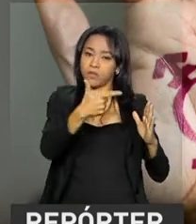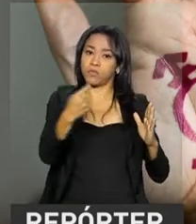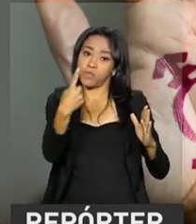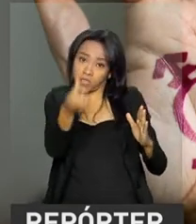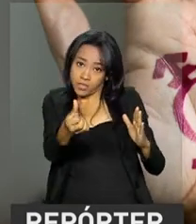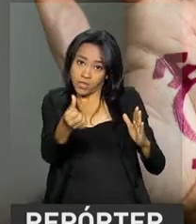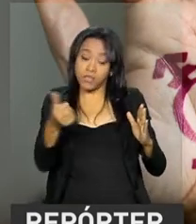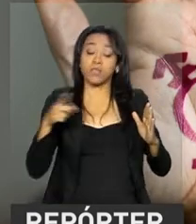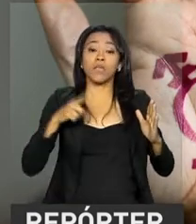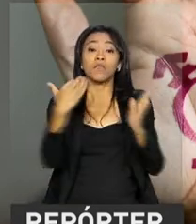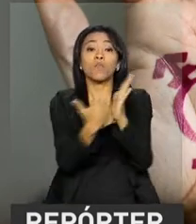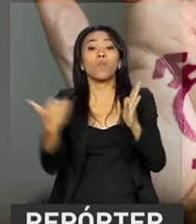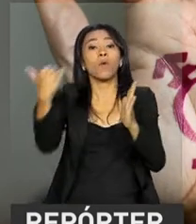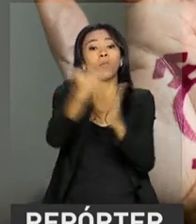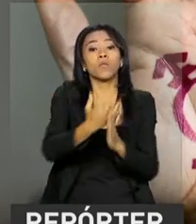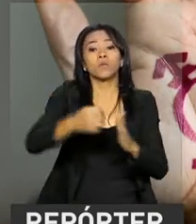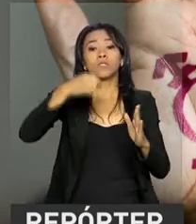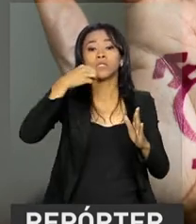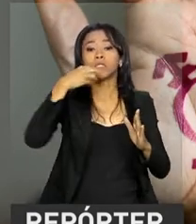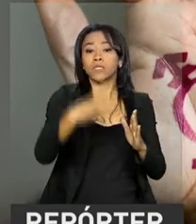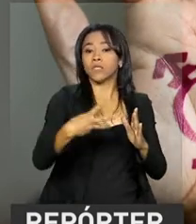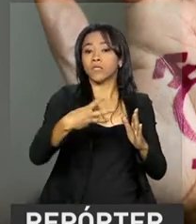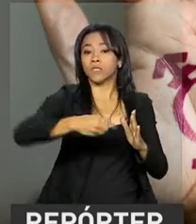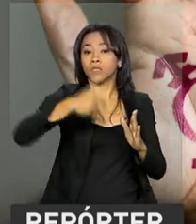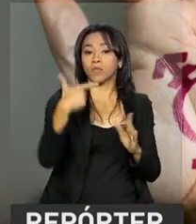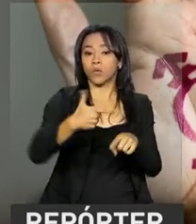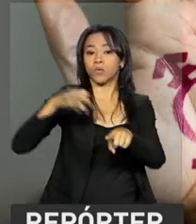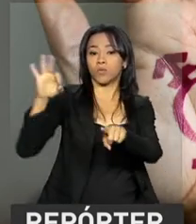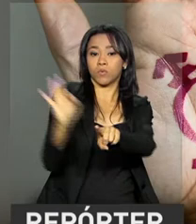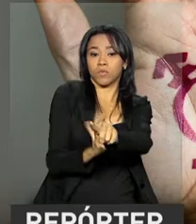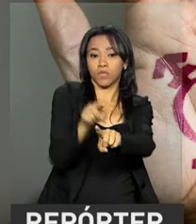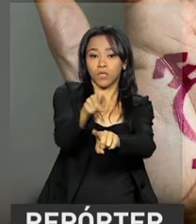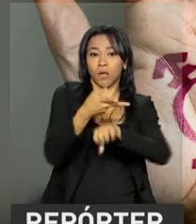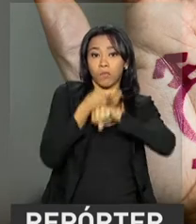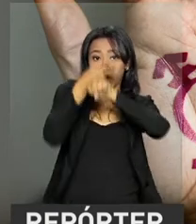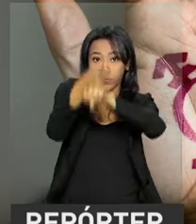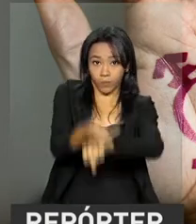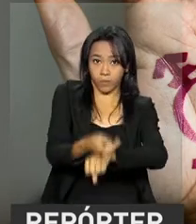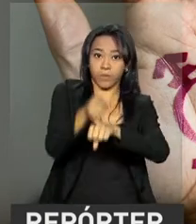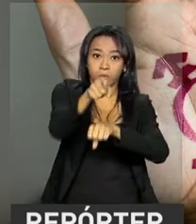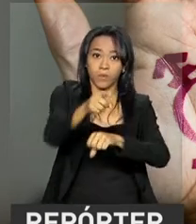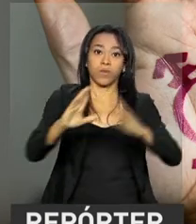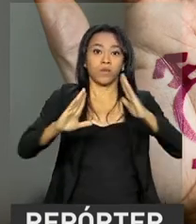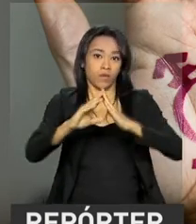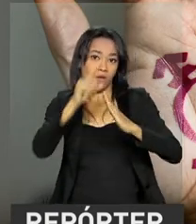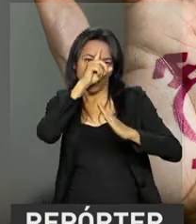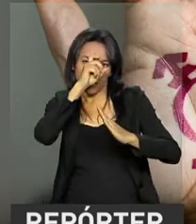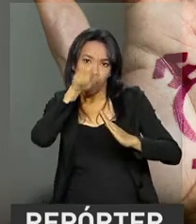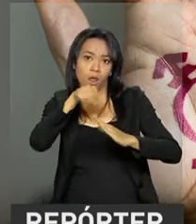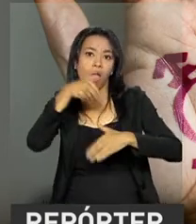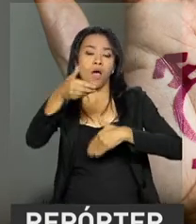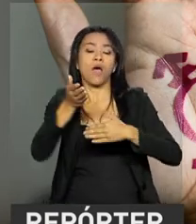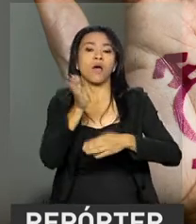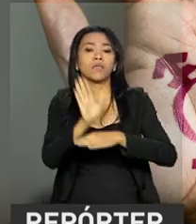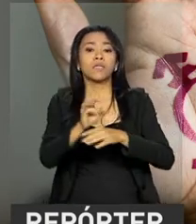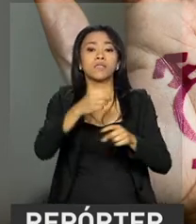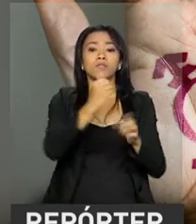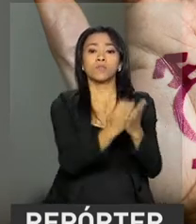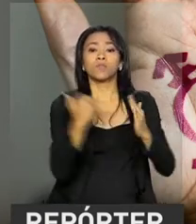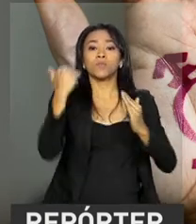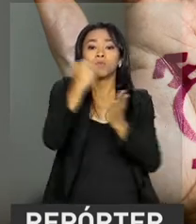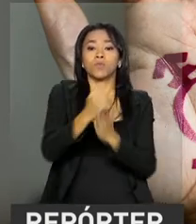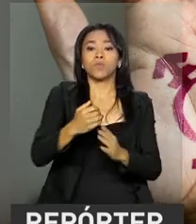registrado um aumento de 32% dos atendimentos ambulatoriais para esses pacientes passando de